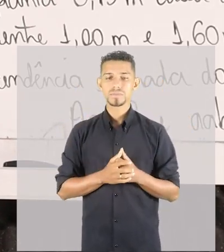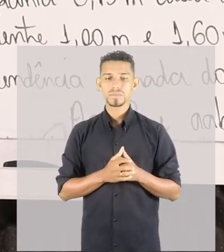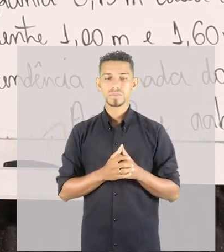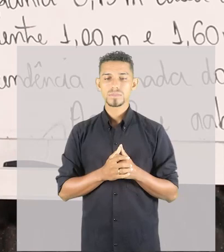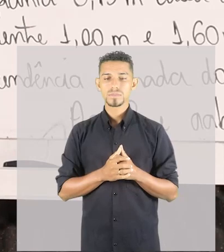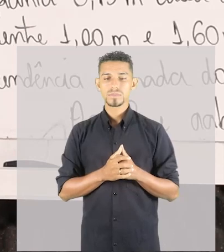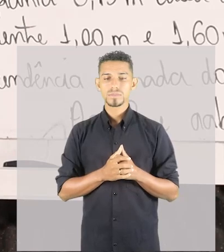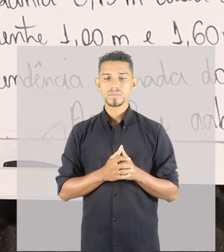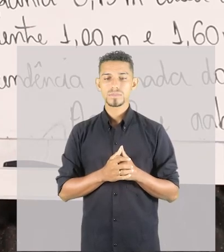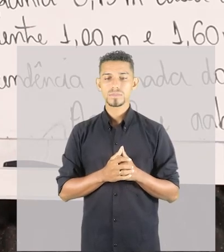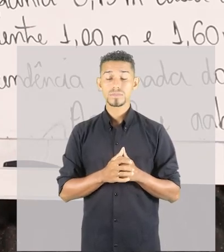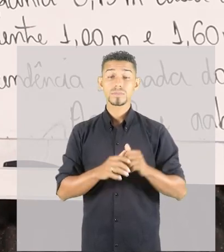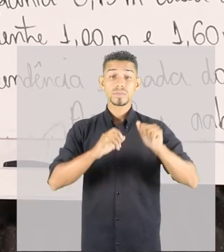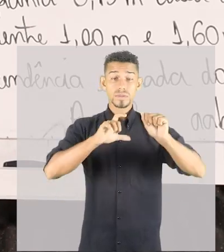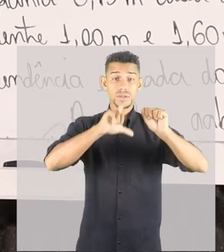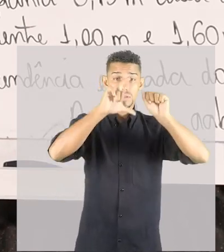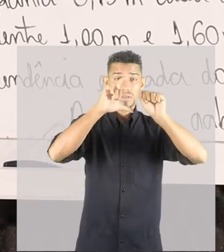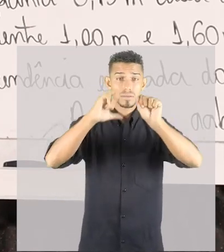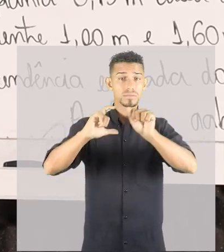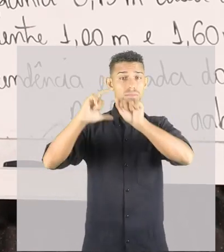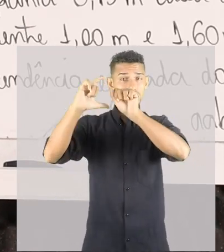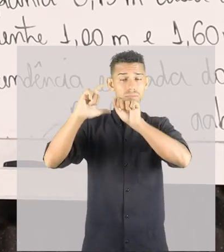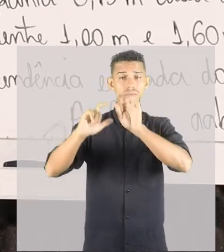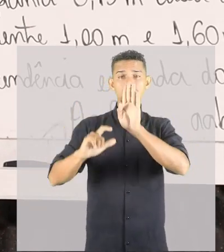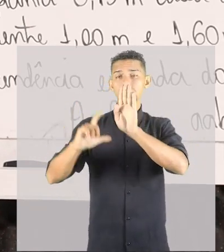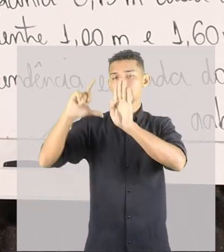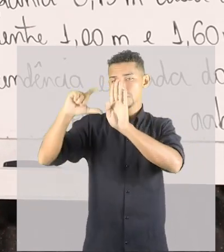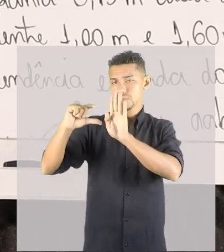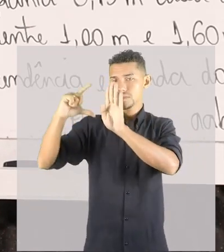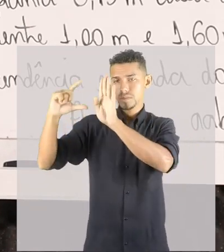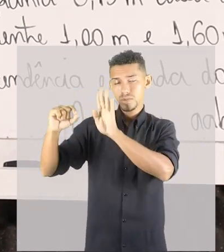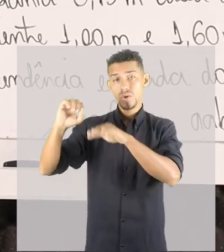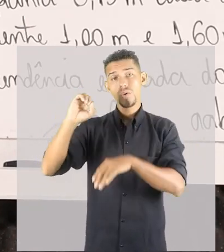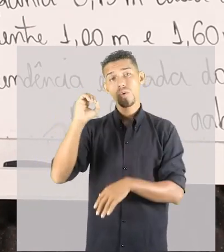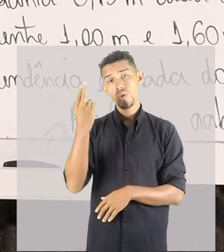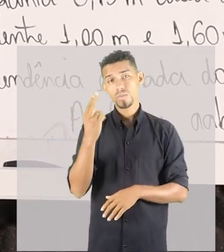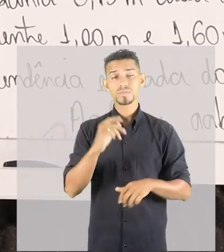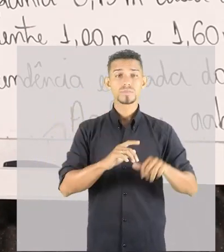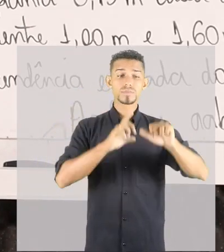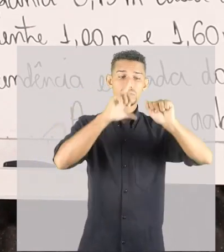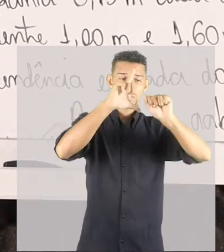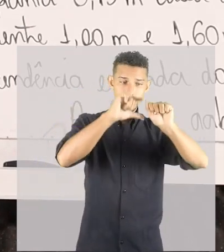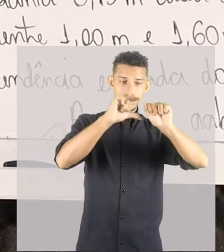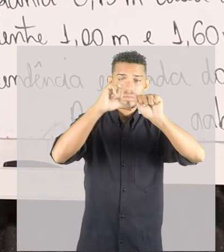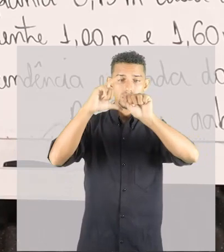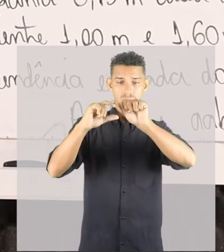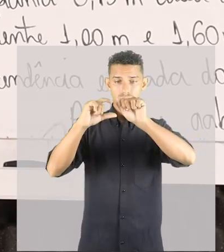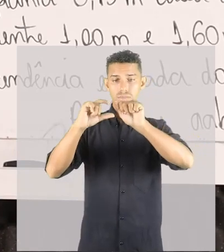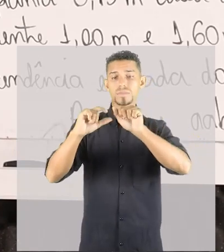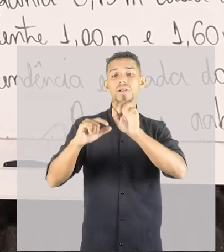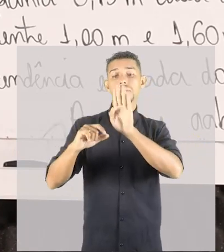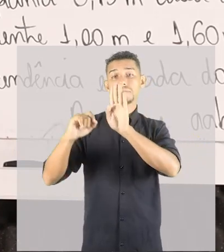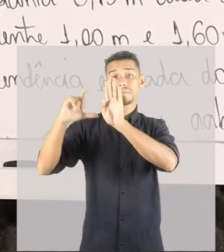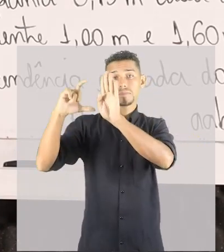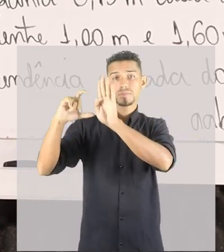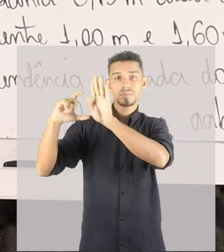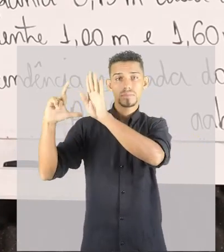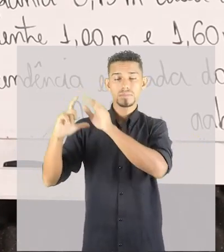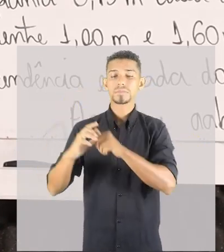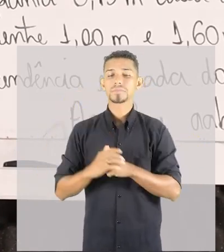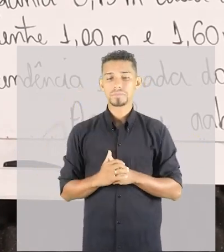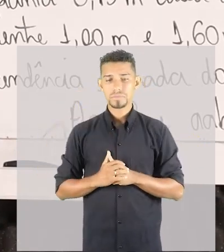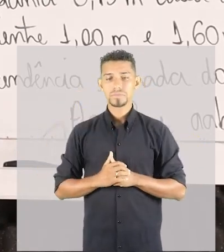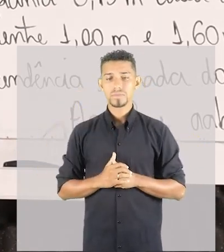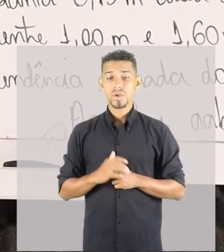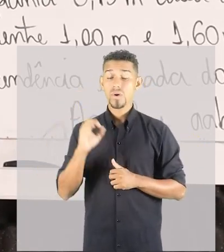como? Azão, Azão, Bzinho, Bzinho, Azinho, Azinho, Bzão,